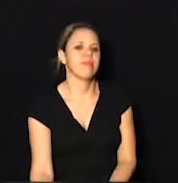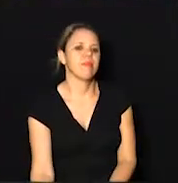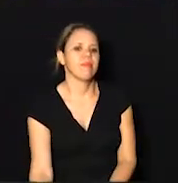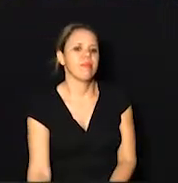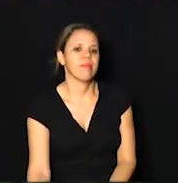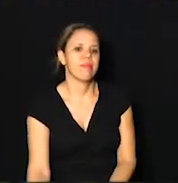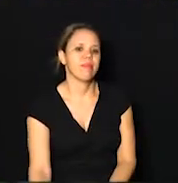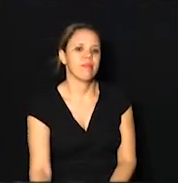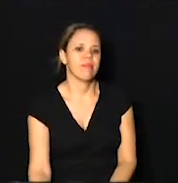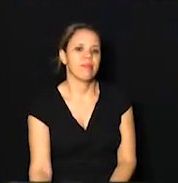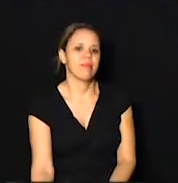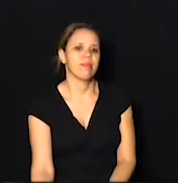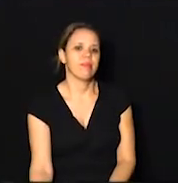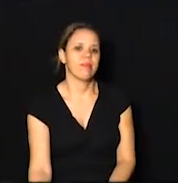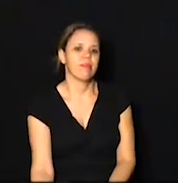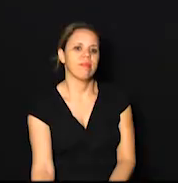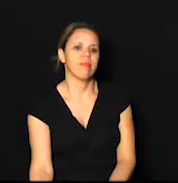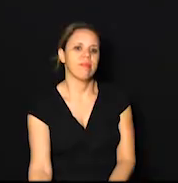aí